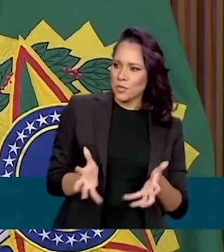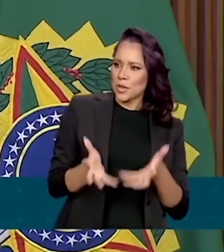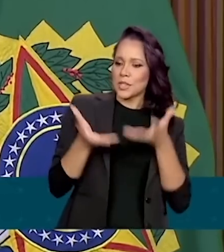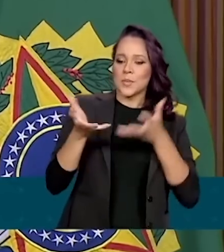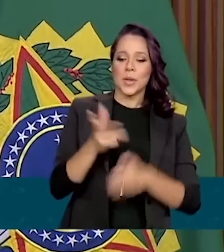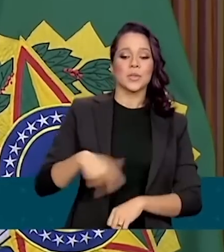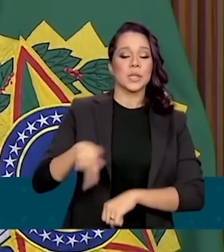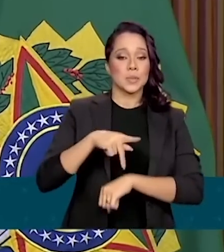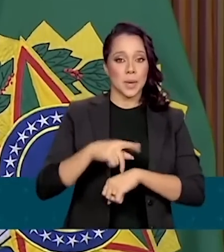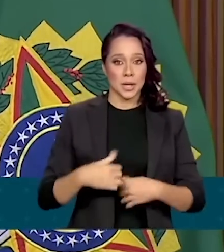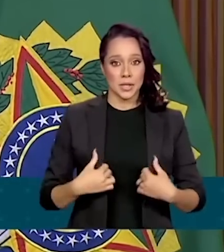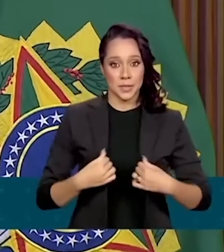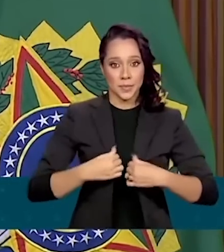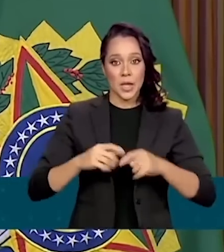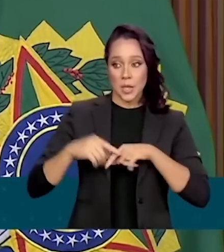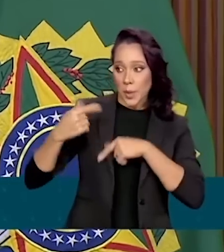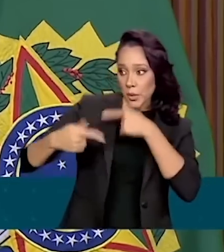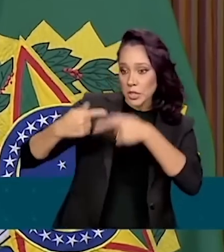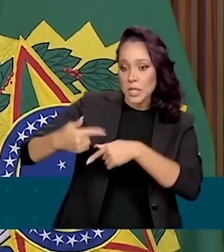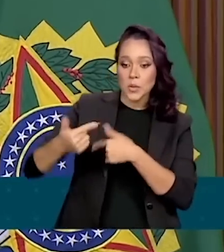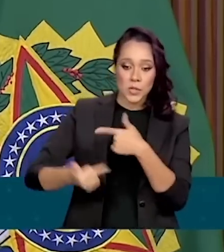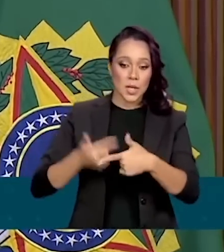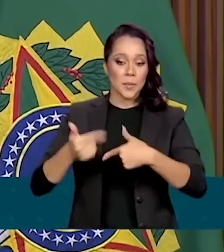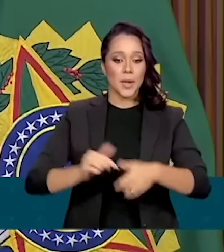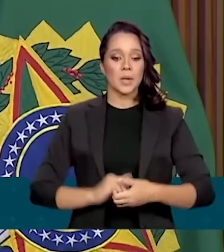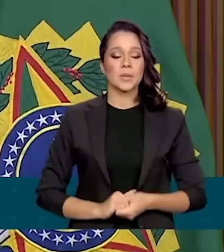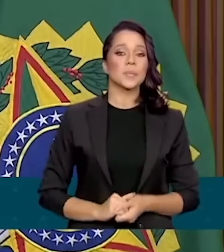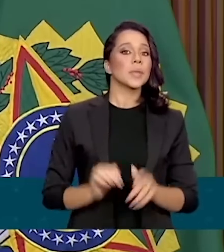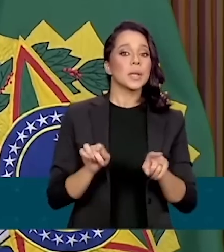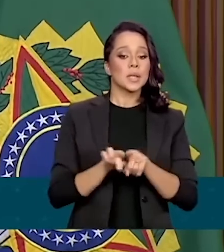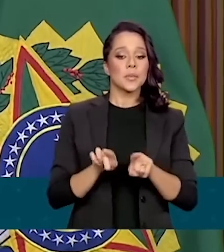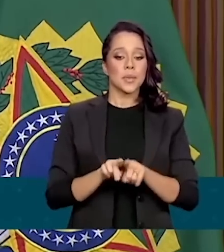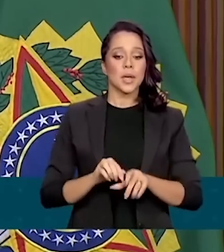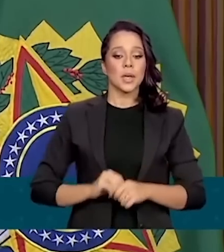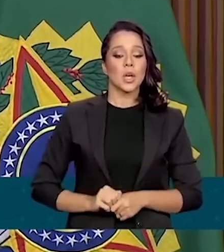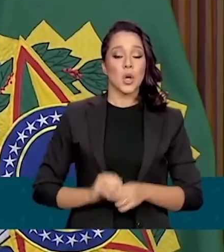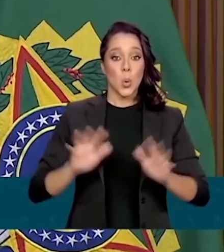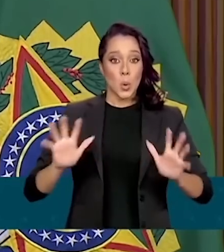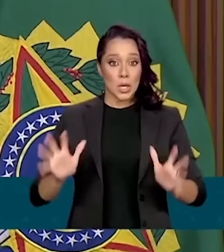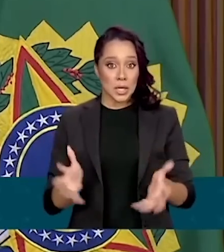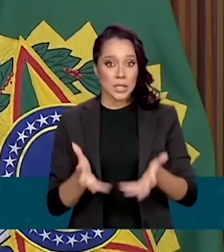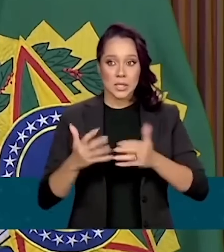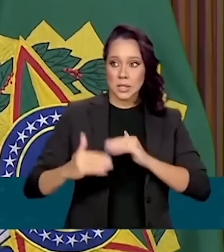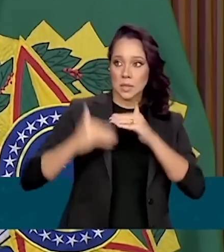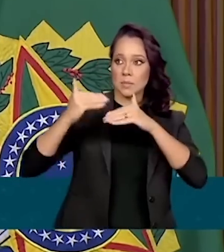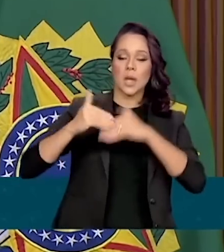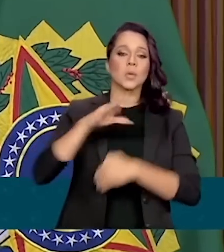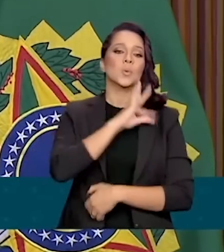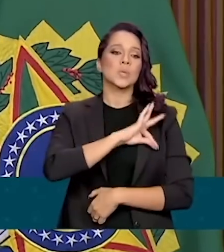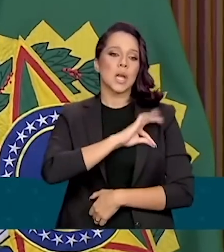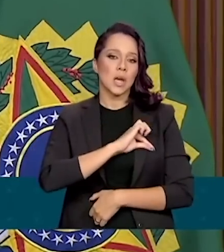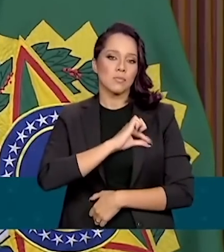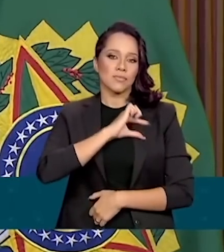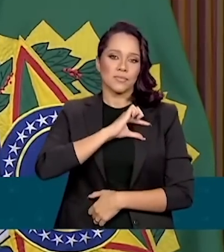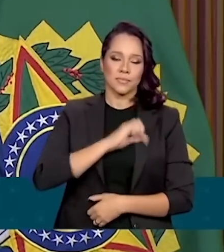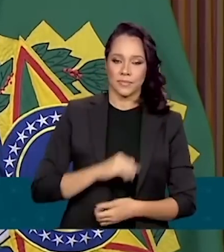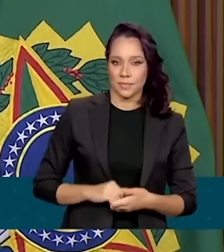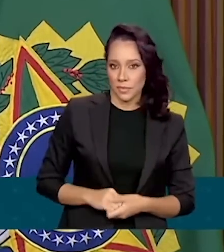desse país, com a geração de empregos e com o crescimento da massa salarial.